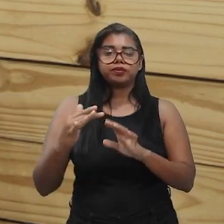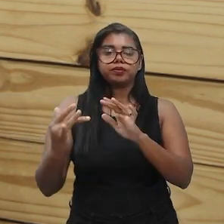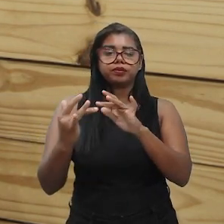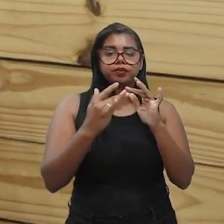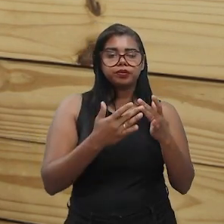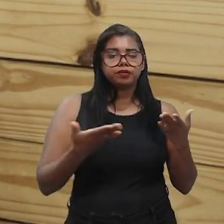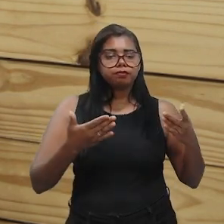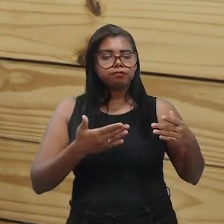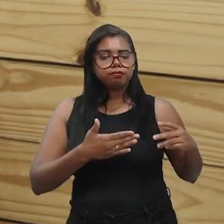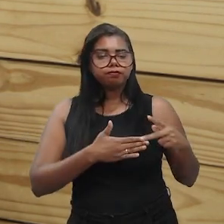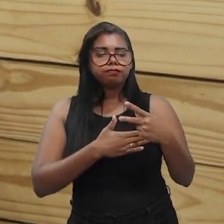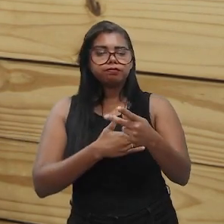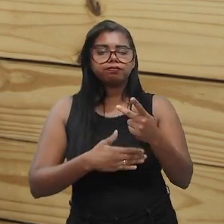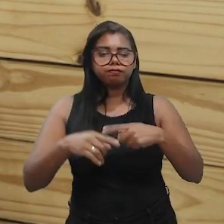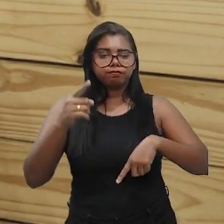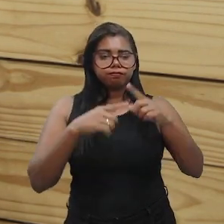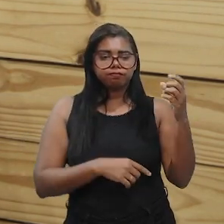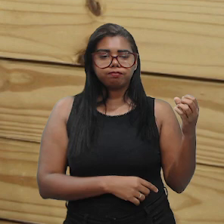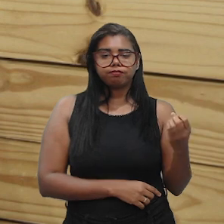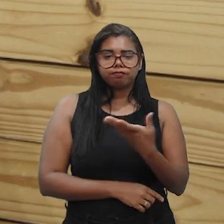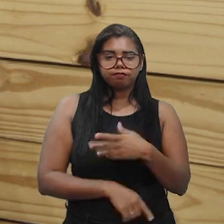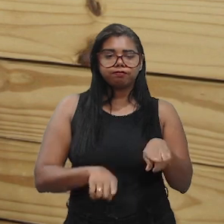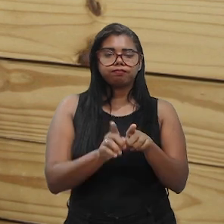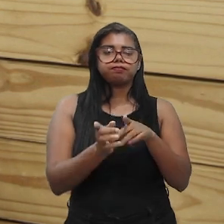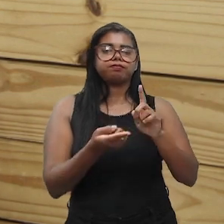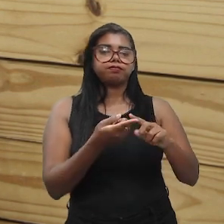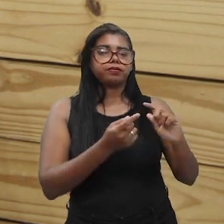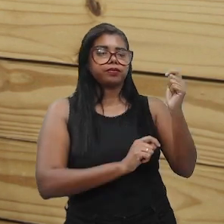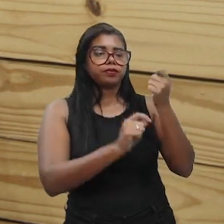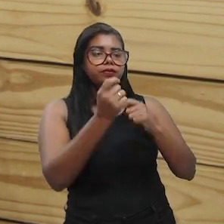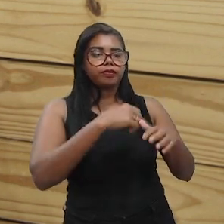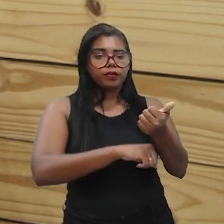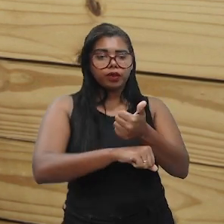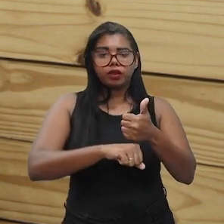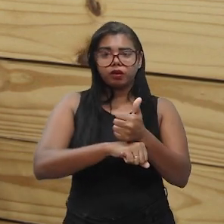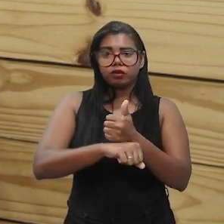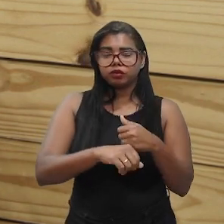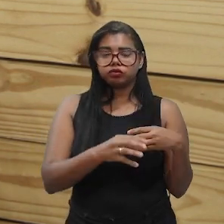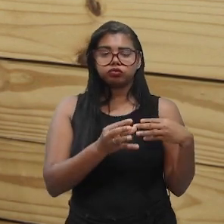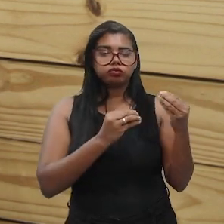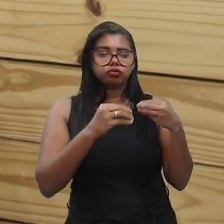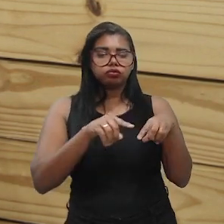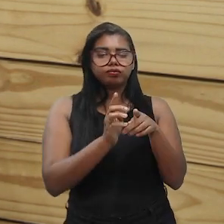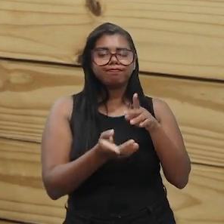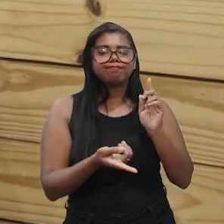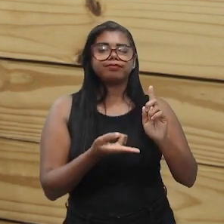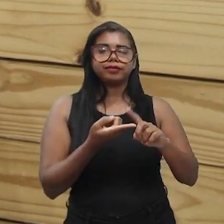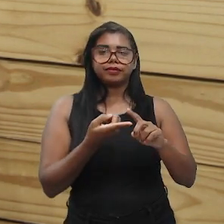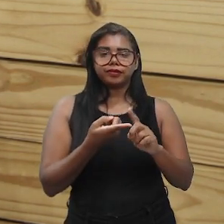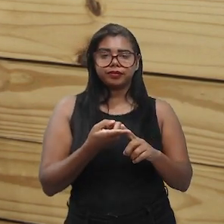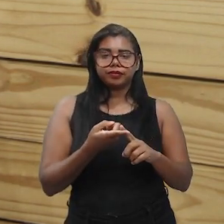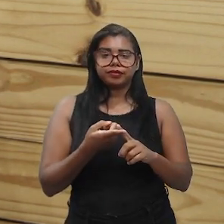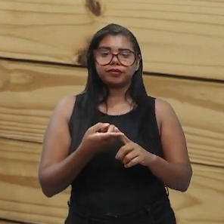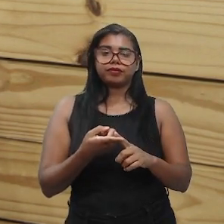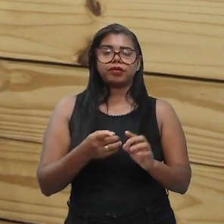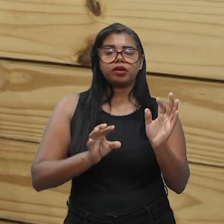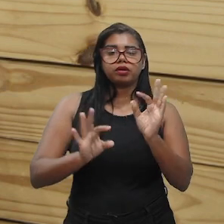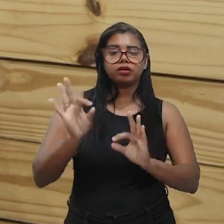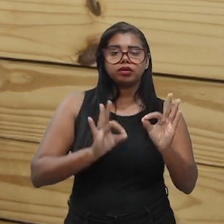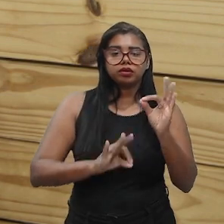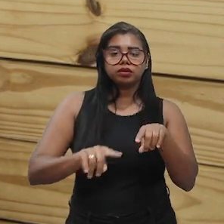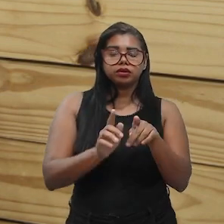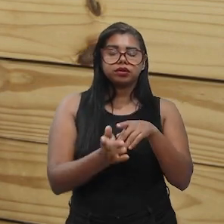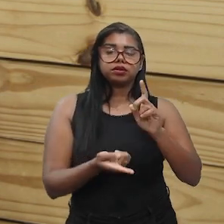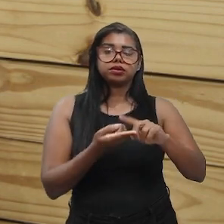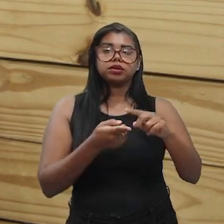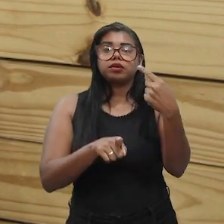novas tendências. O profissional de administração é um profissional que tem muita flexibilidade e mobilidade dentro das funções organizacionais.